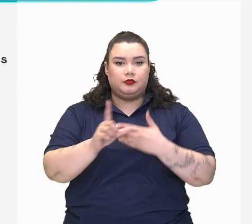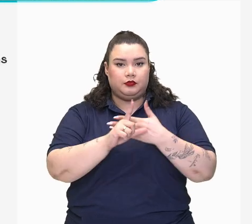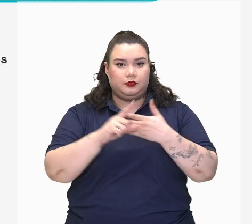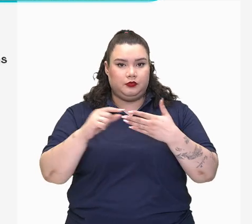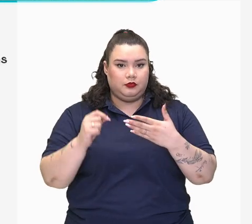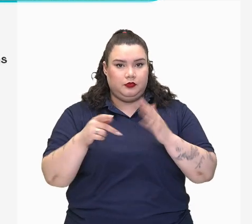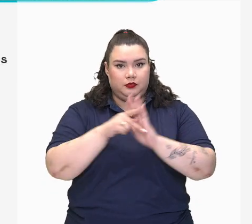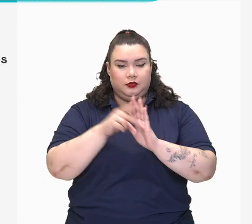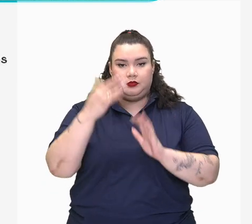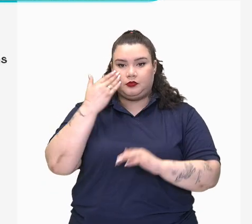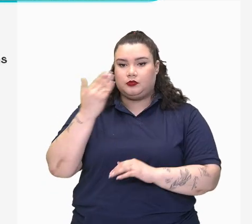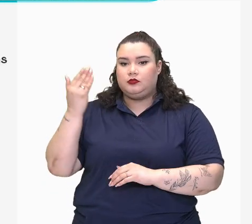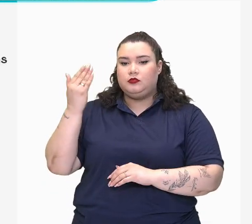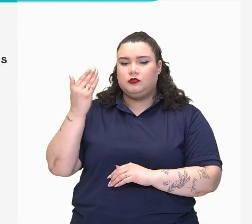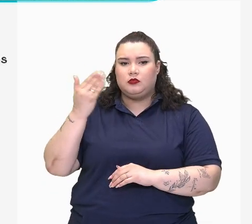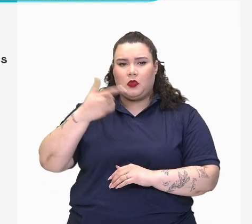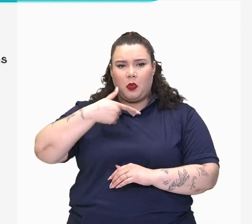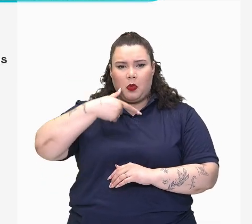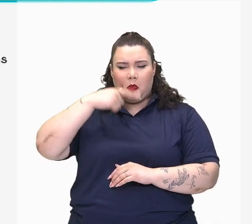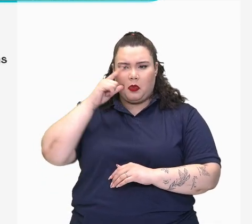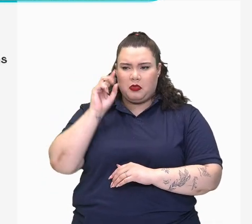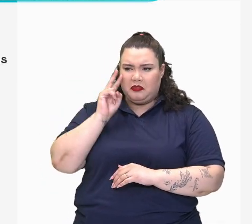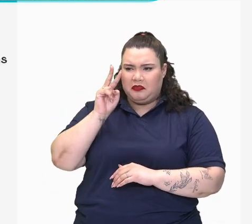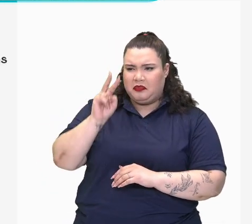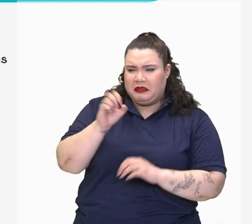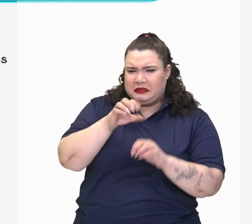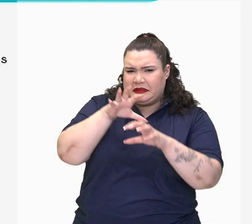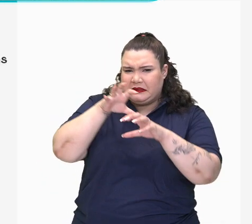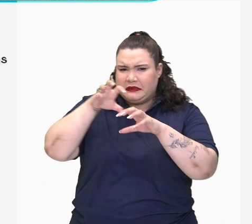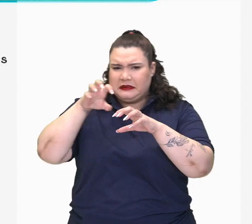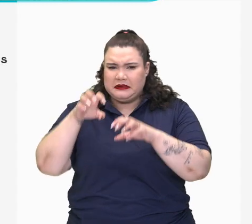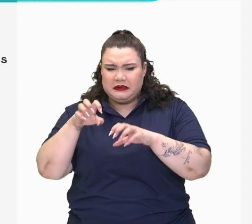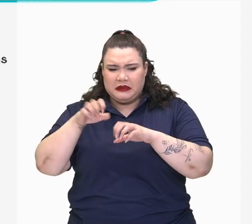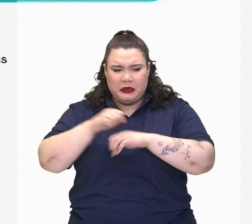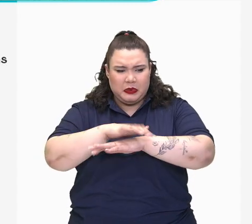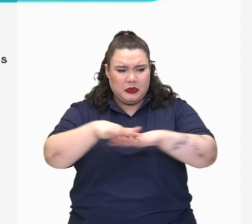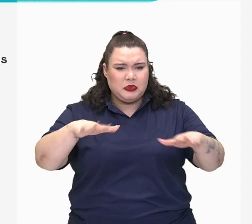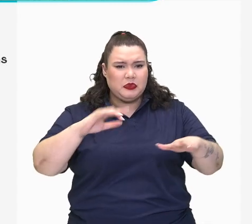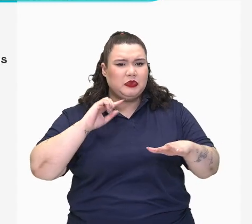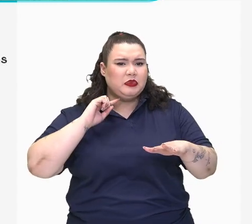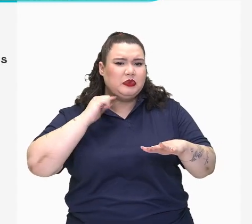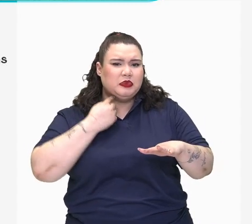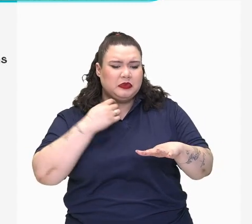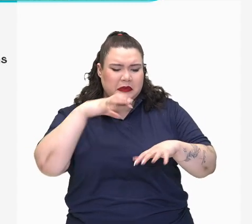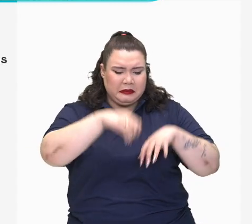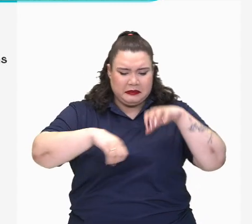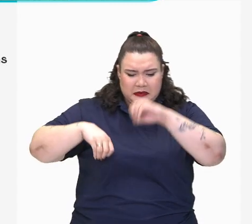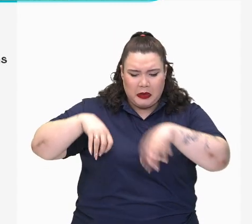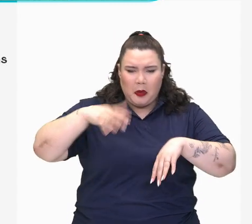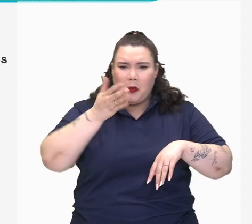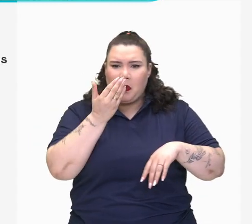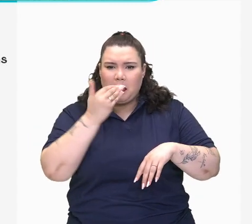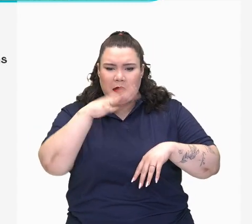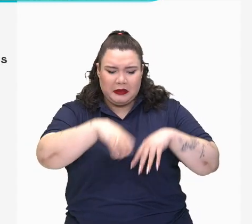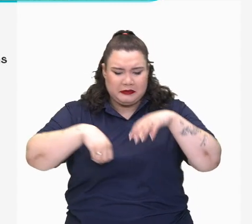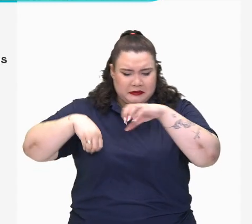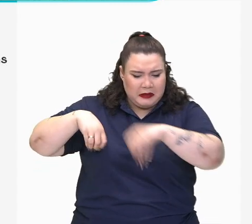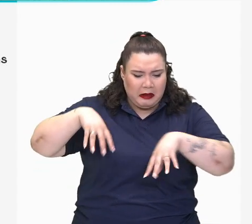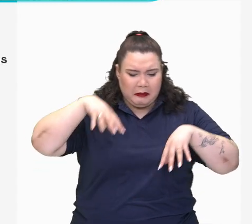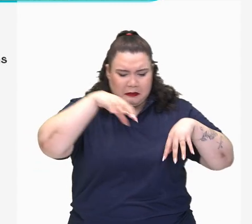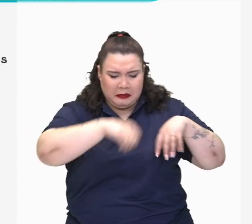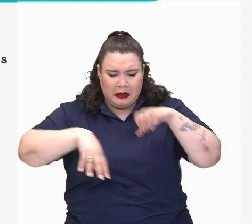Bandeira. Vi ontem um bicho na imundície do pátio, catando comida entre